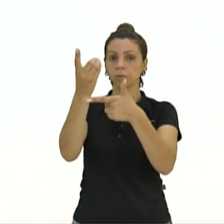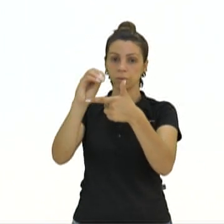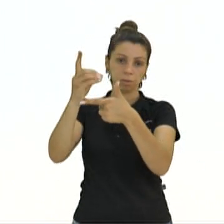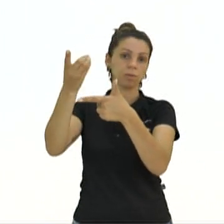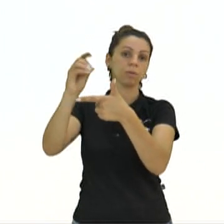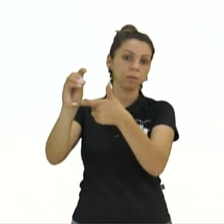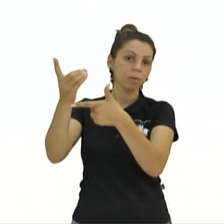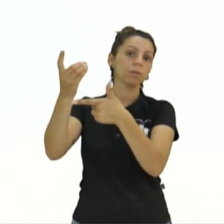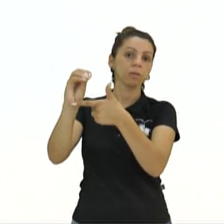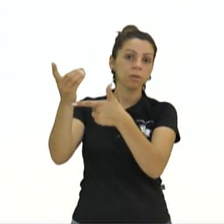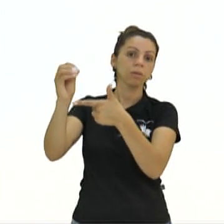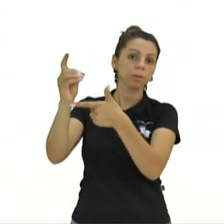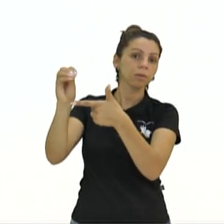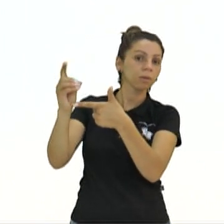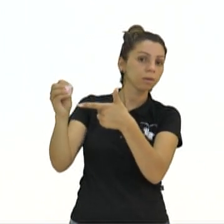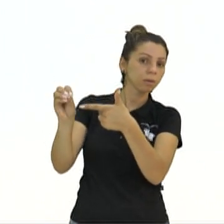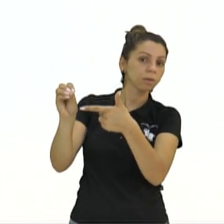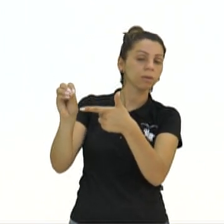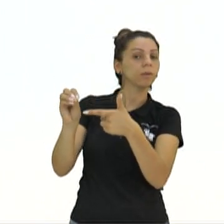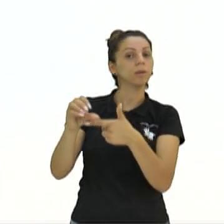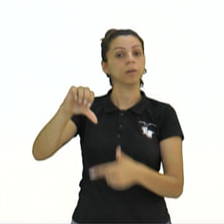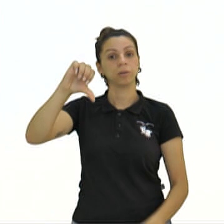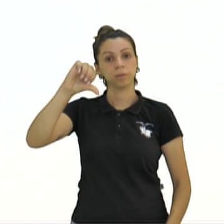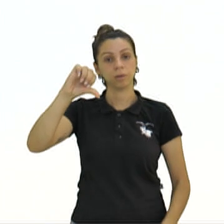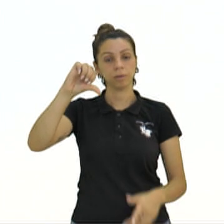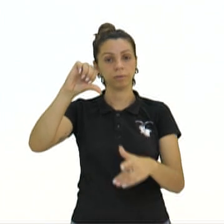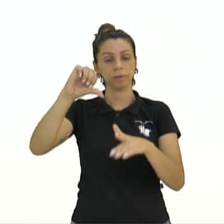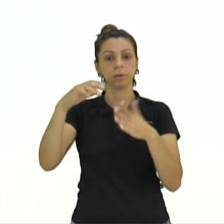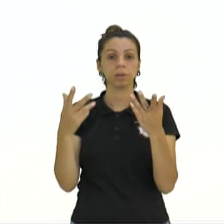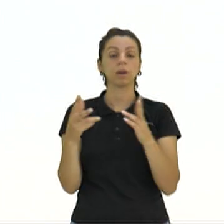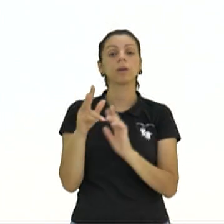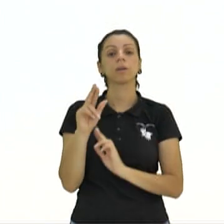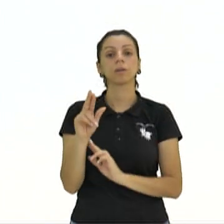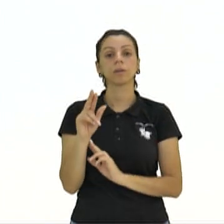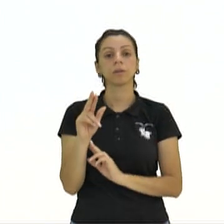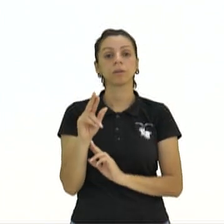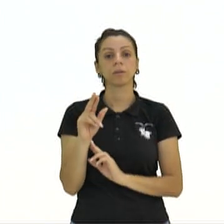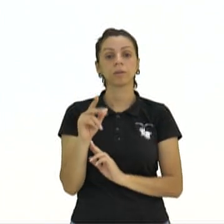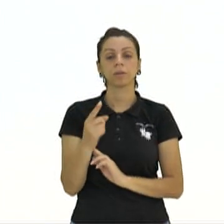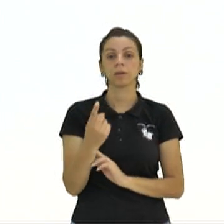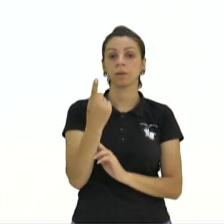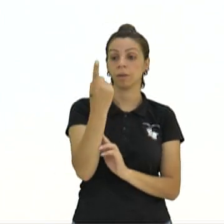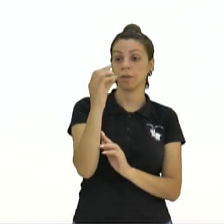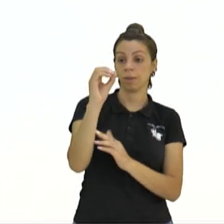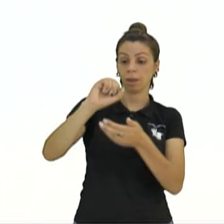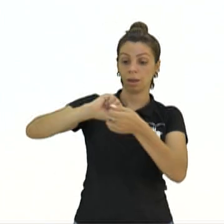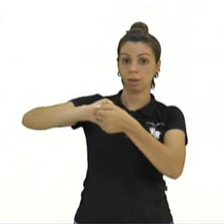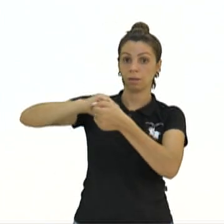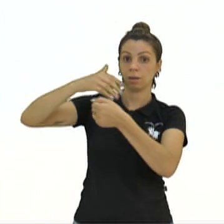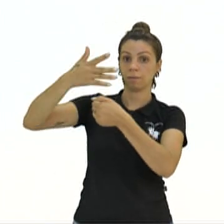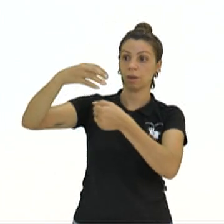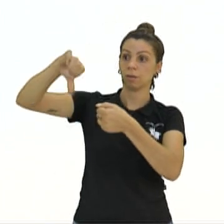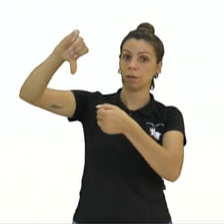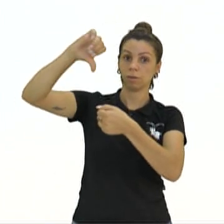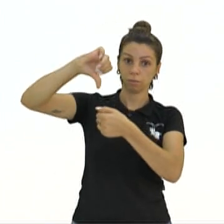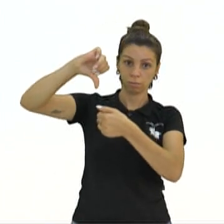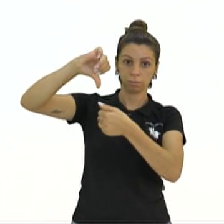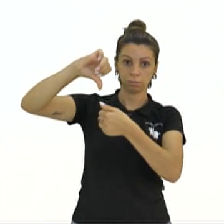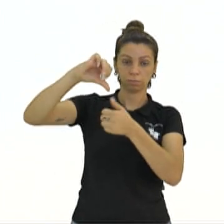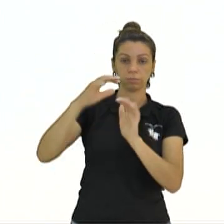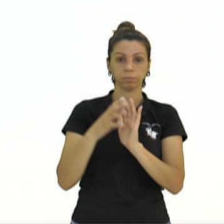10 vezes 10 vezes 10 vezes 10 vezes 10, 9 vezes, que é igual a 10 elevado à nona.